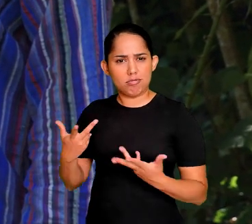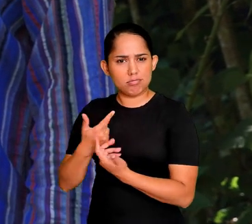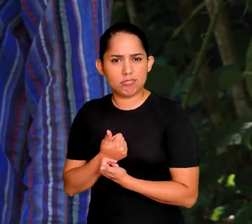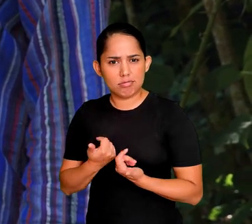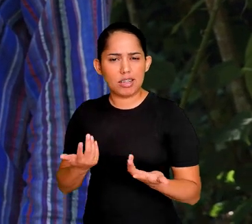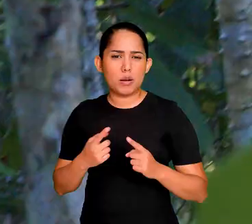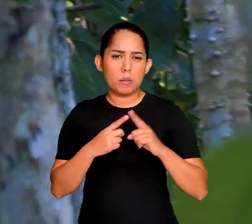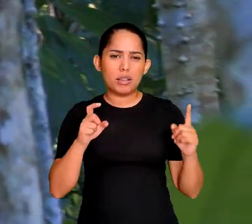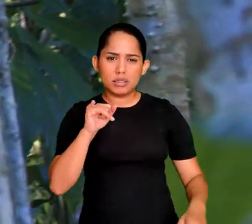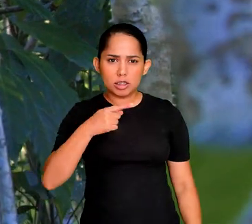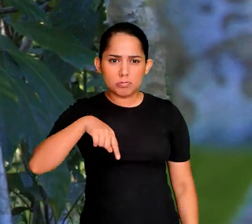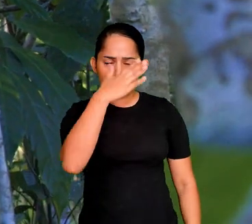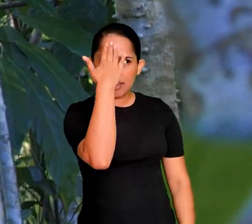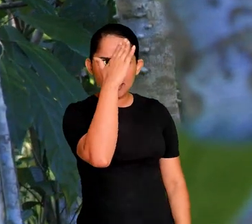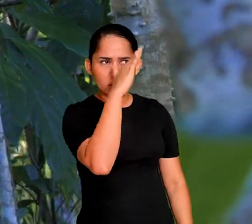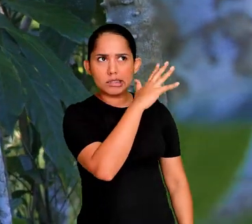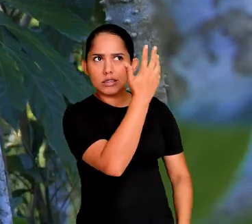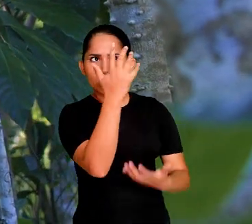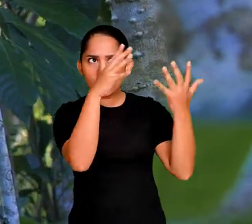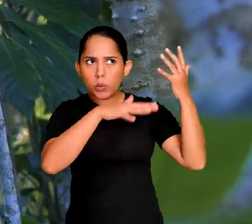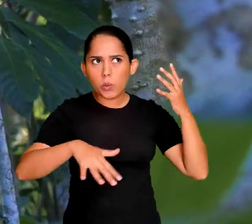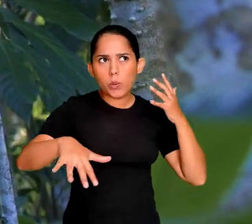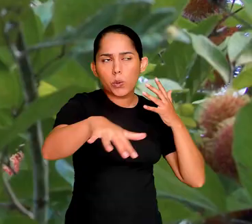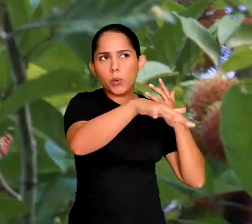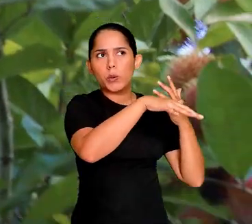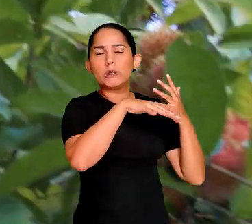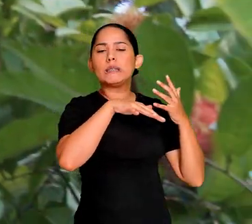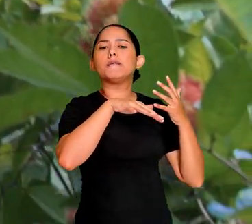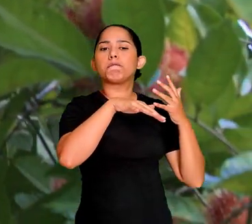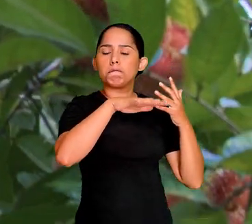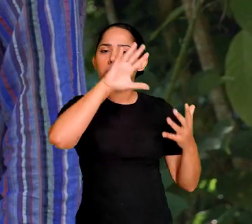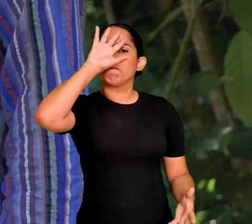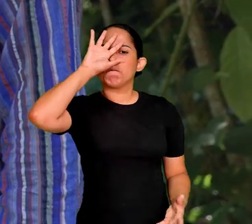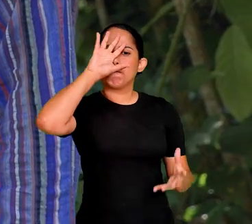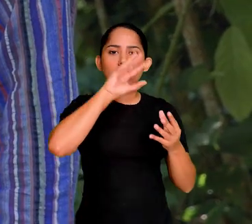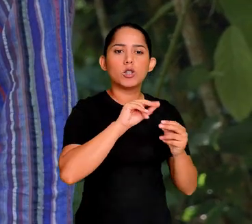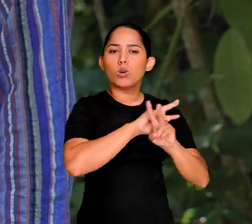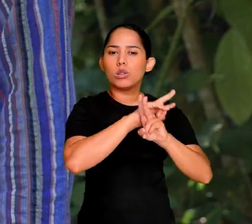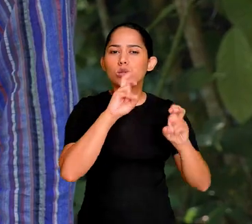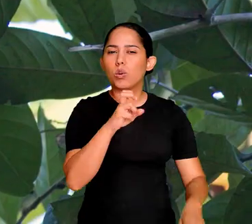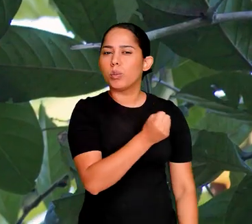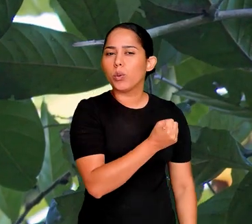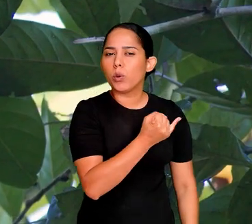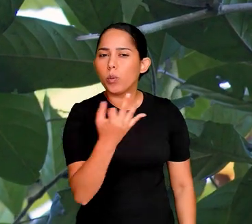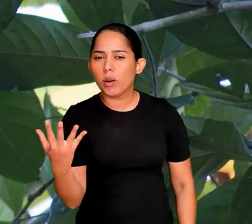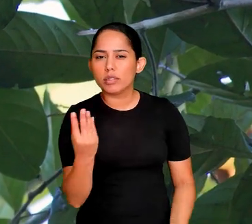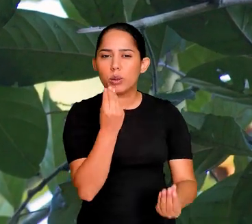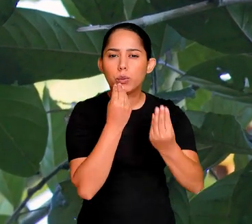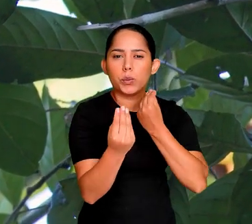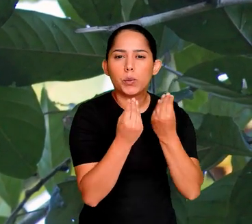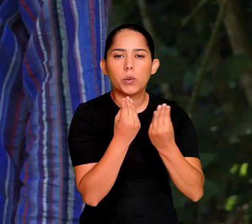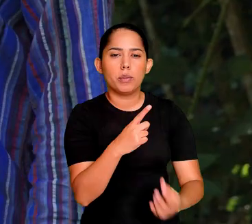é incrível, mas é só entender um pouquinho do que é uma floresta, entender um pouquinho da quantidade de